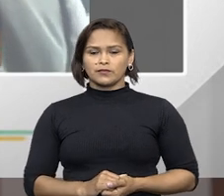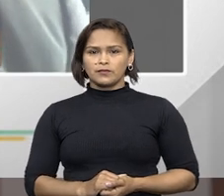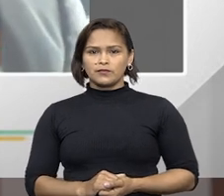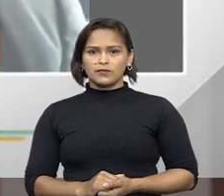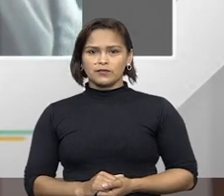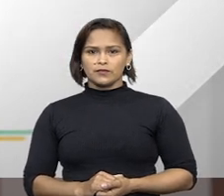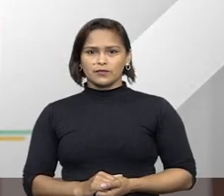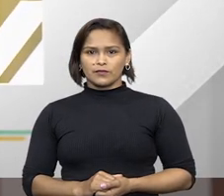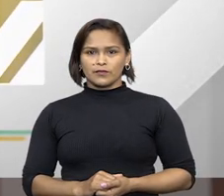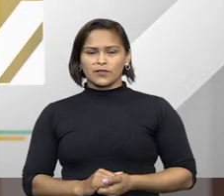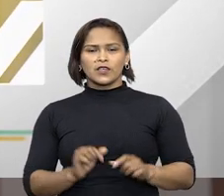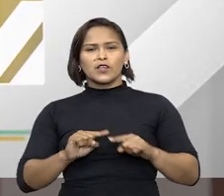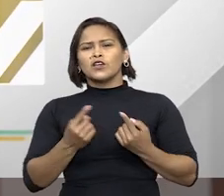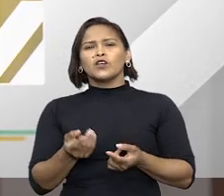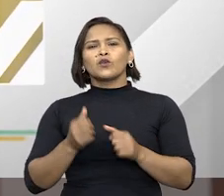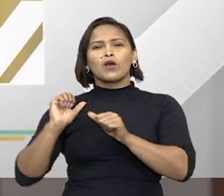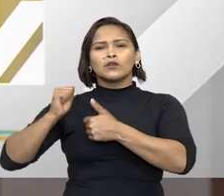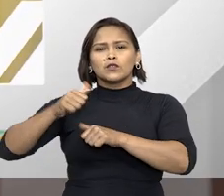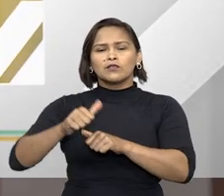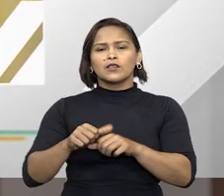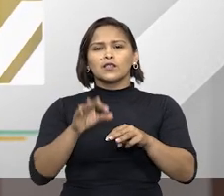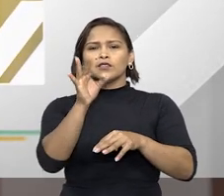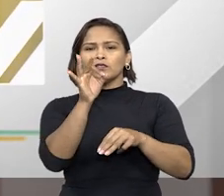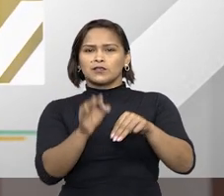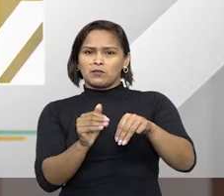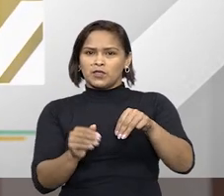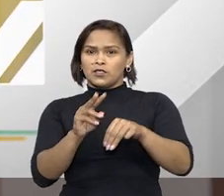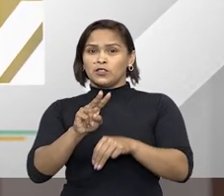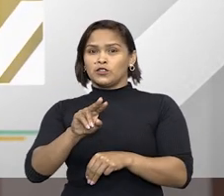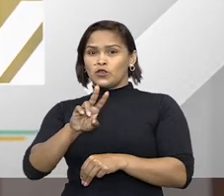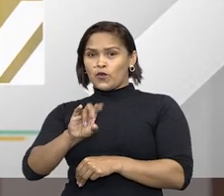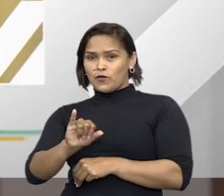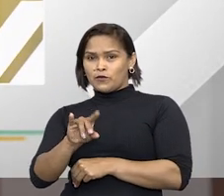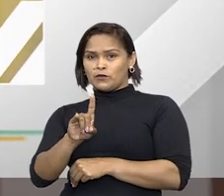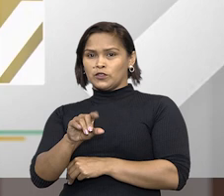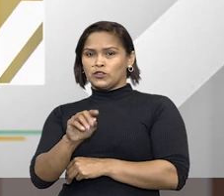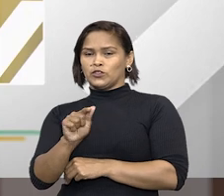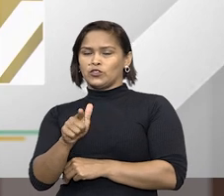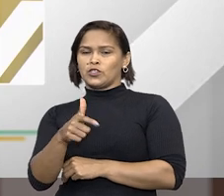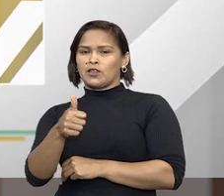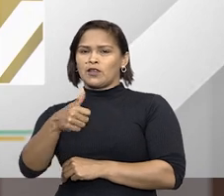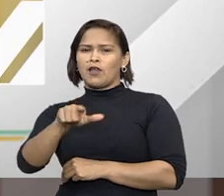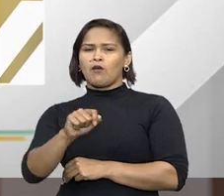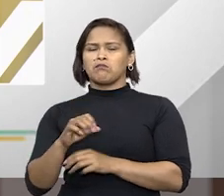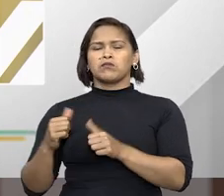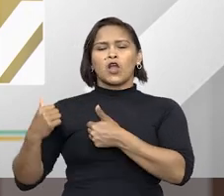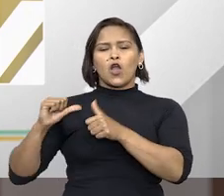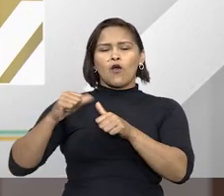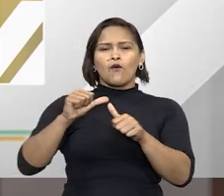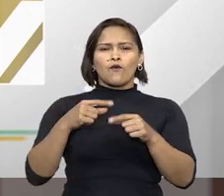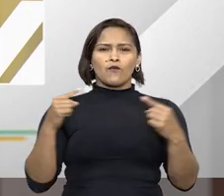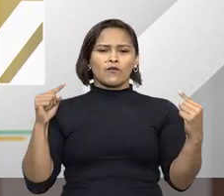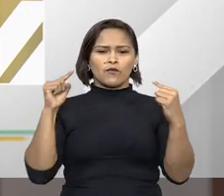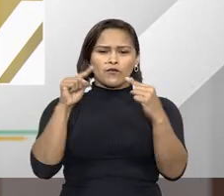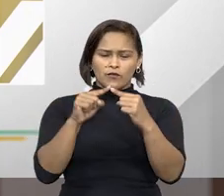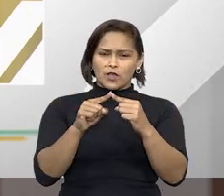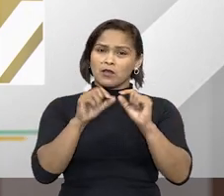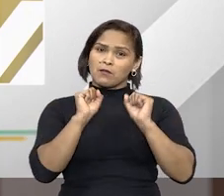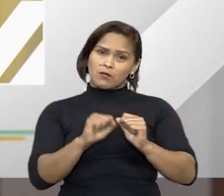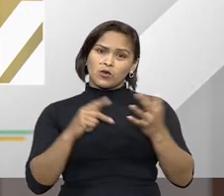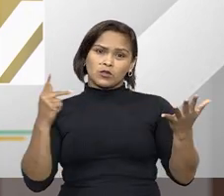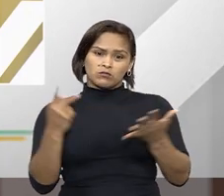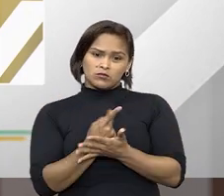E qual a sua avaliação, ministro Edson Vidigal, sobre esse ponto quanto ao efeito vinculante que poderia ou deveria ter sido dado pelo